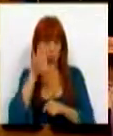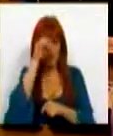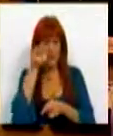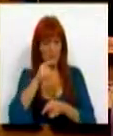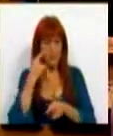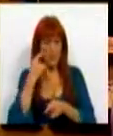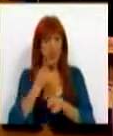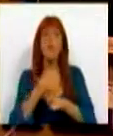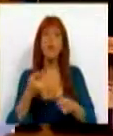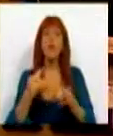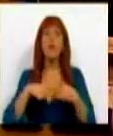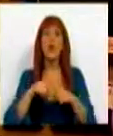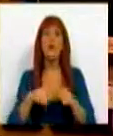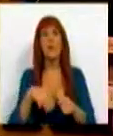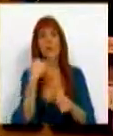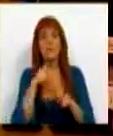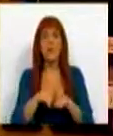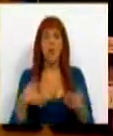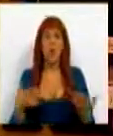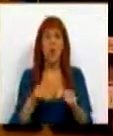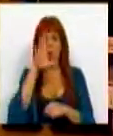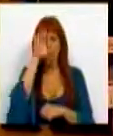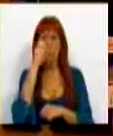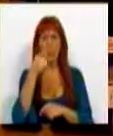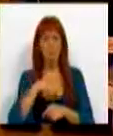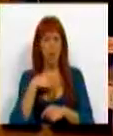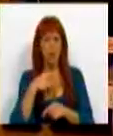Governo, porque temos, felizmente, atualmente um Governo